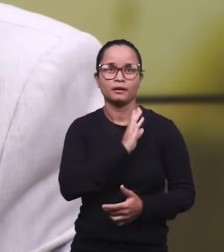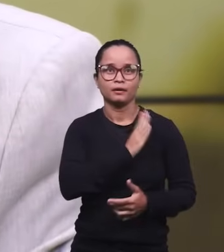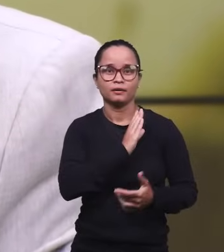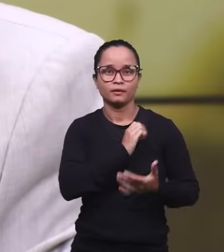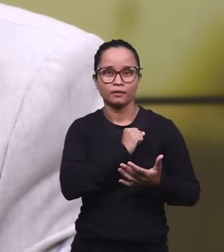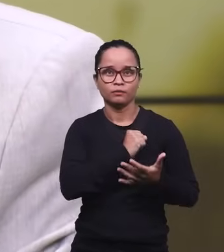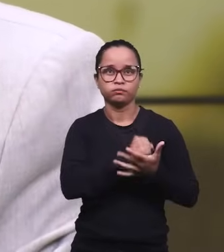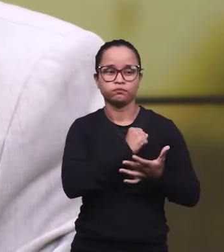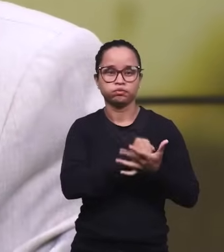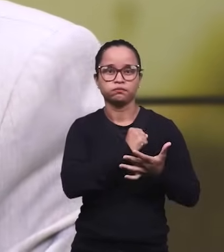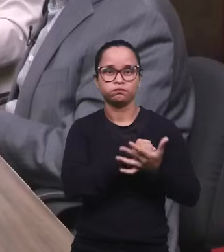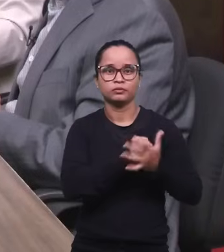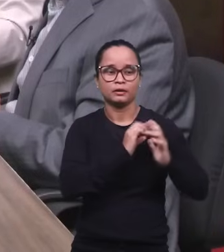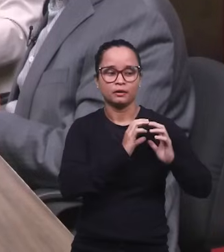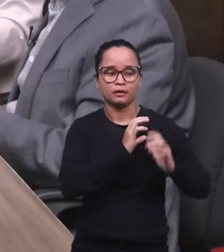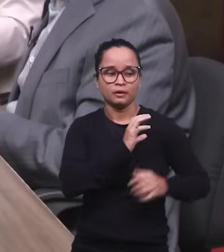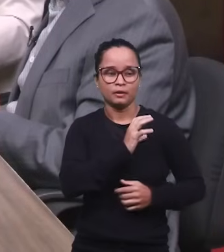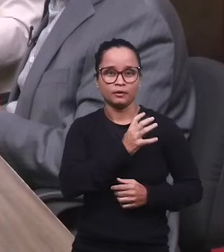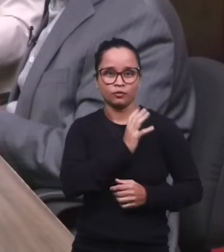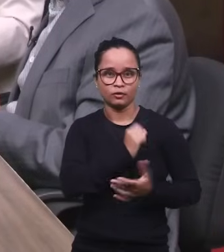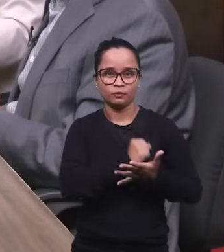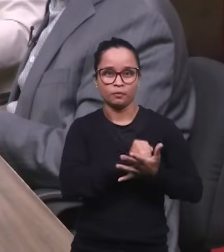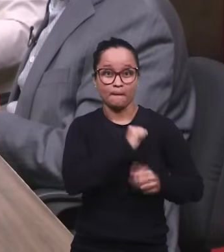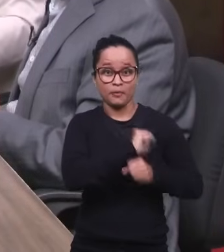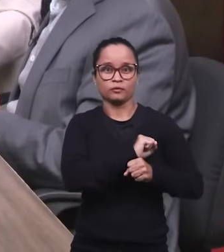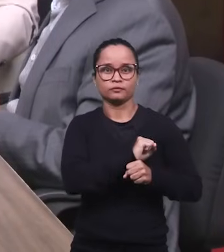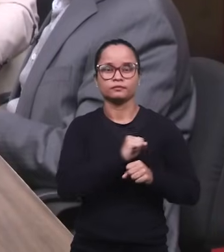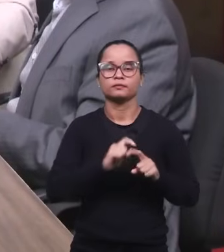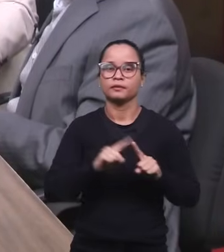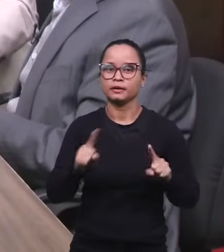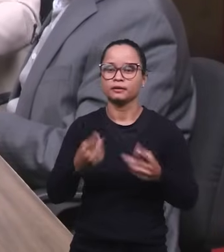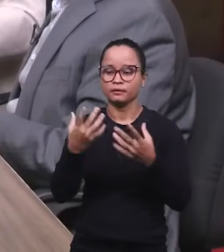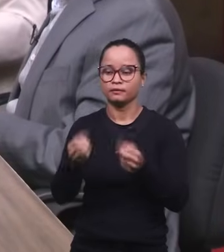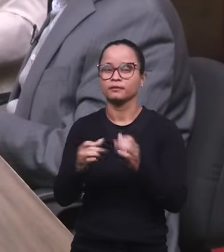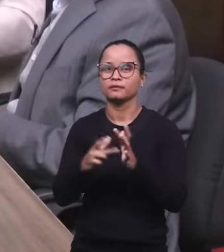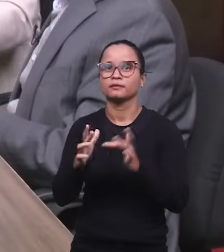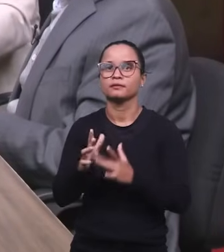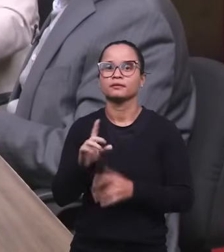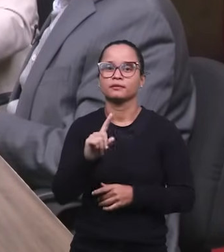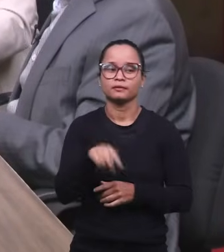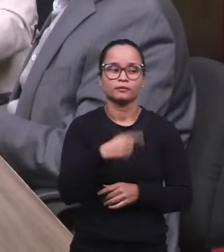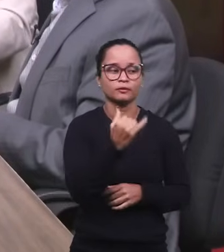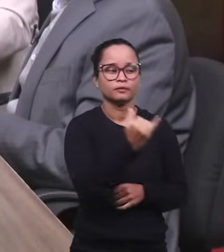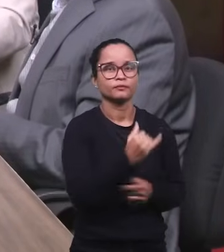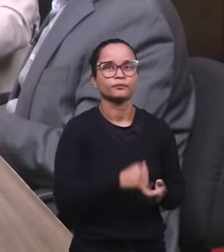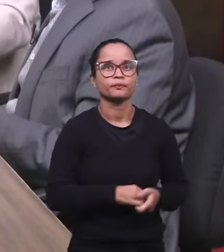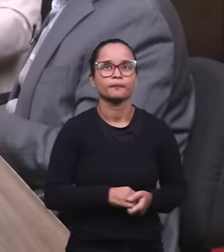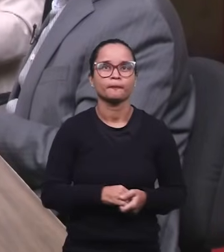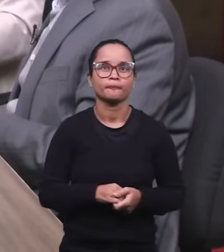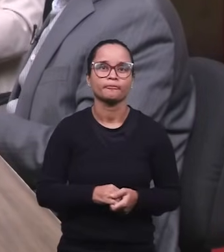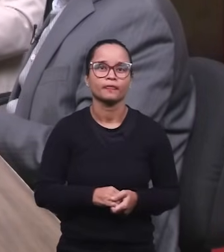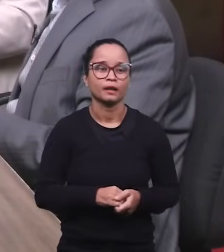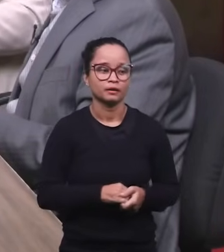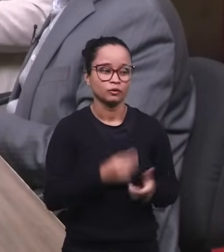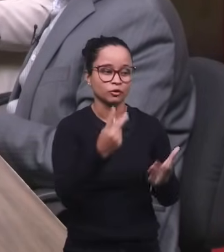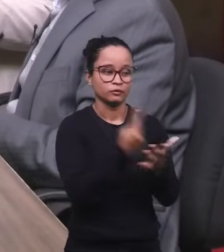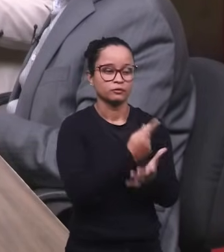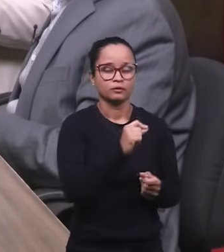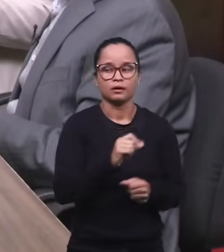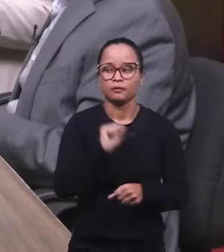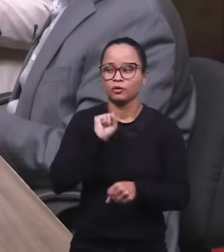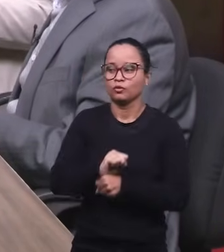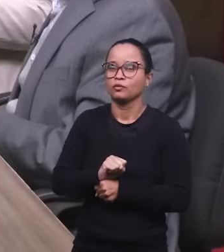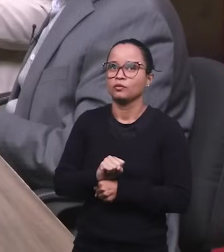se converteu, né? O Senhor sabe como faz as coisas. Aliás, depois que Abigail conta a Nabal tudo o que aconteceu, a Bíblia diz que ele